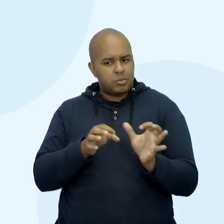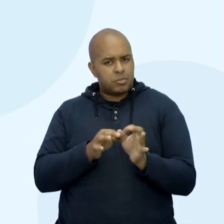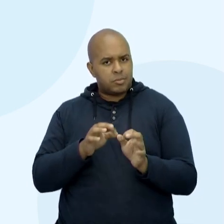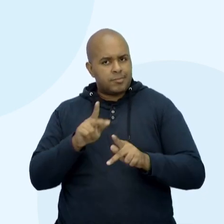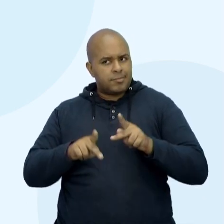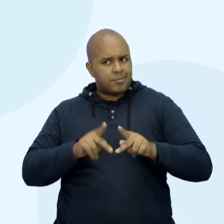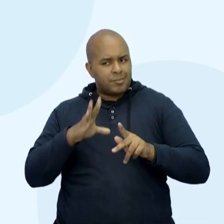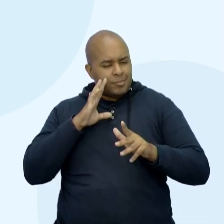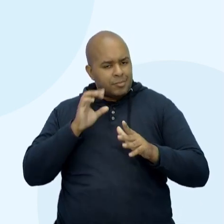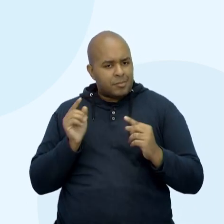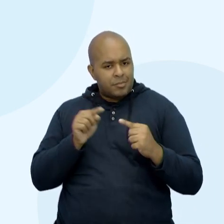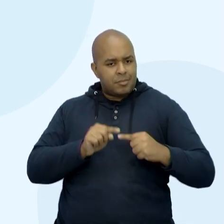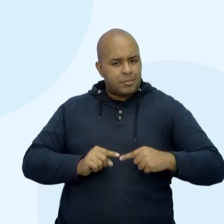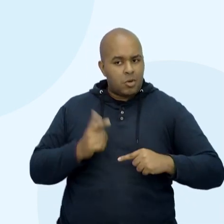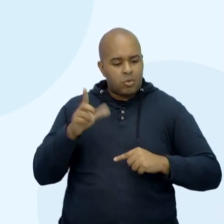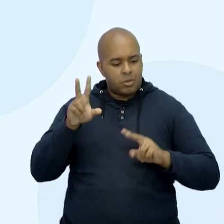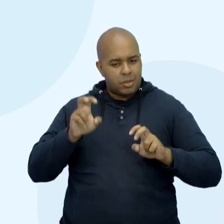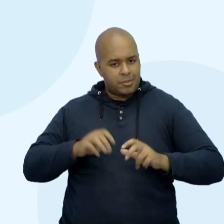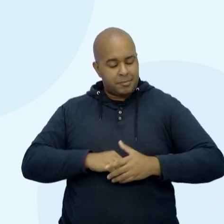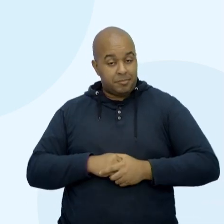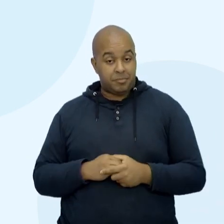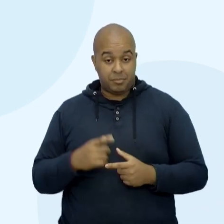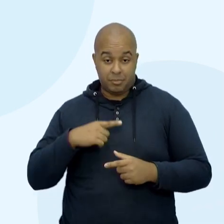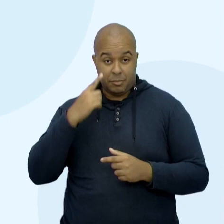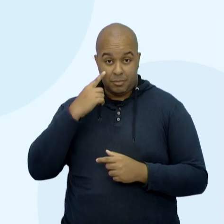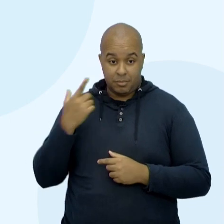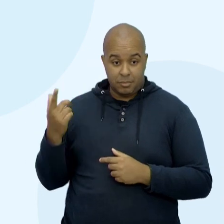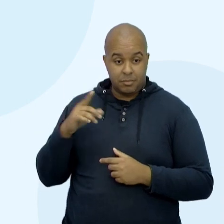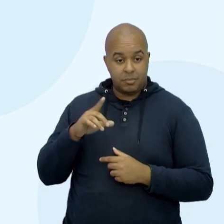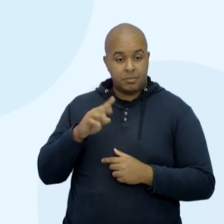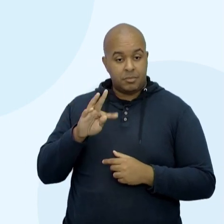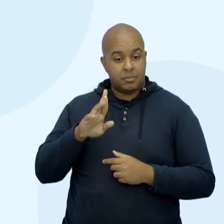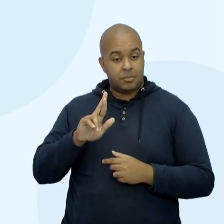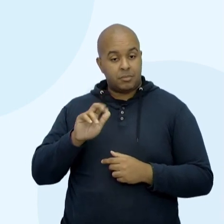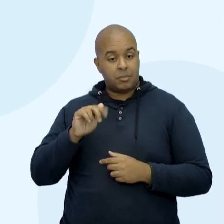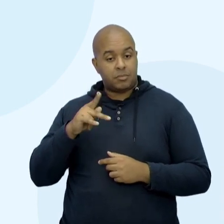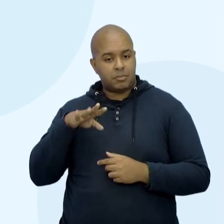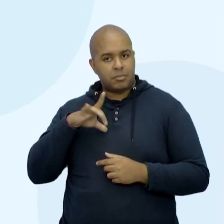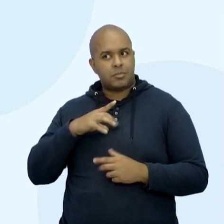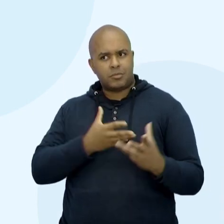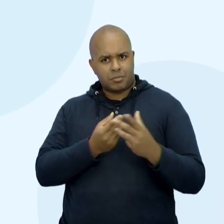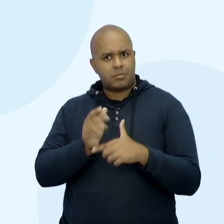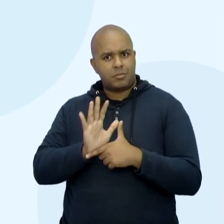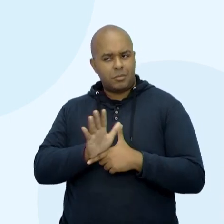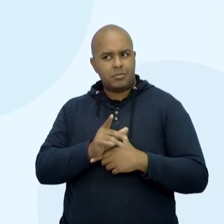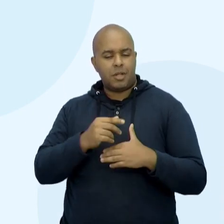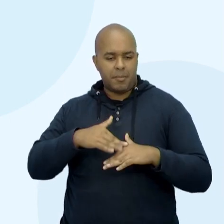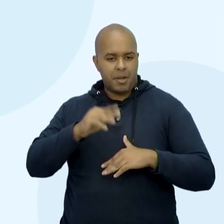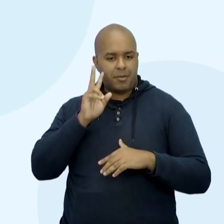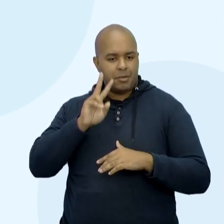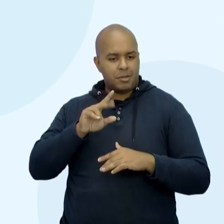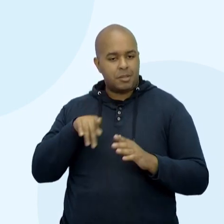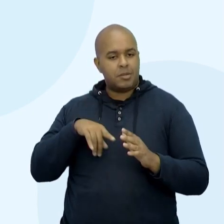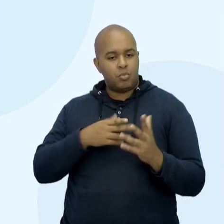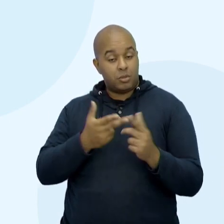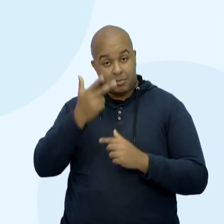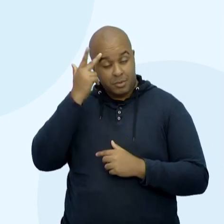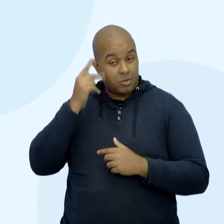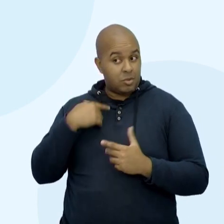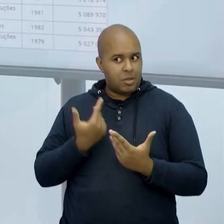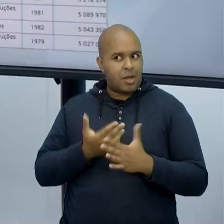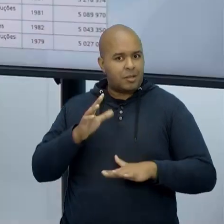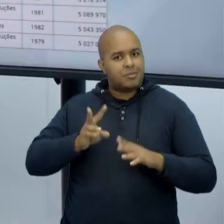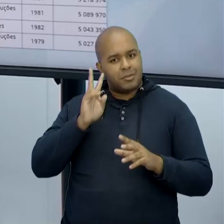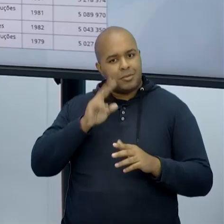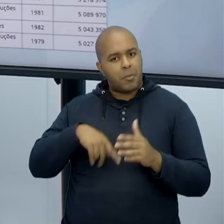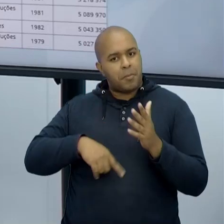público, você acrescentar outros temas. Olha, temos aqui Trapalhões, que tem muitos filmes entre os mais assistidos. Muitas pessoas foram